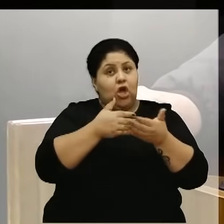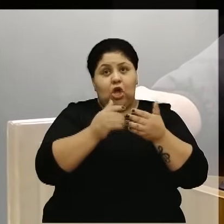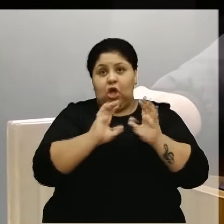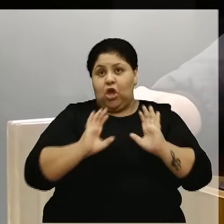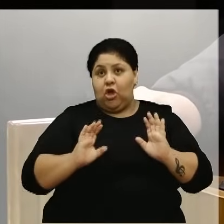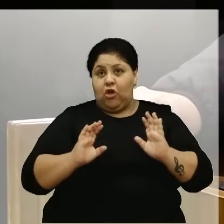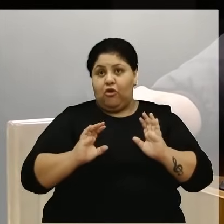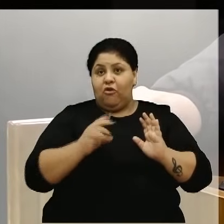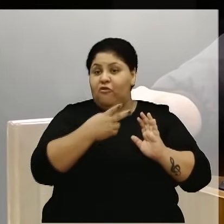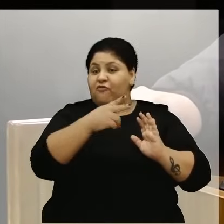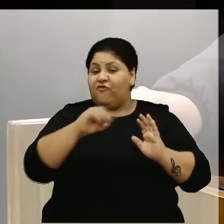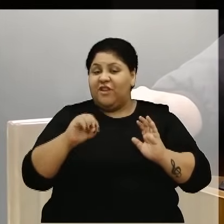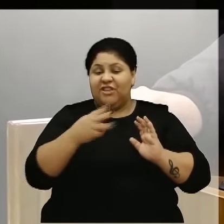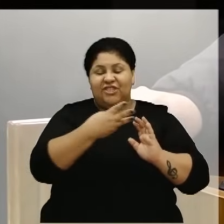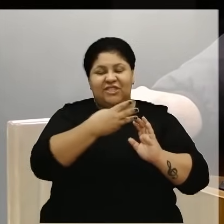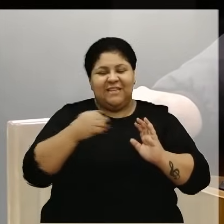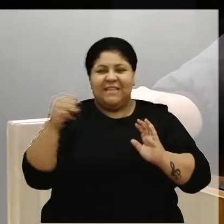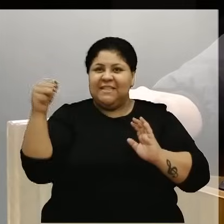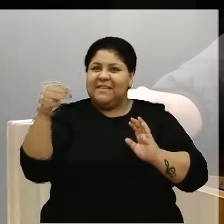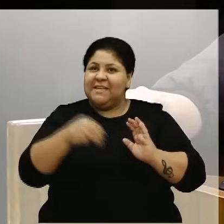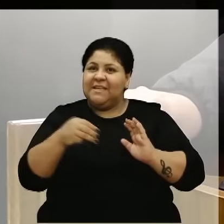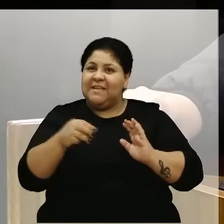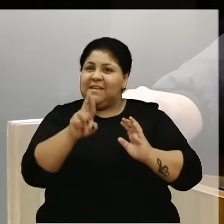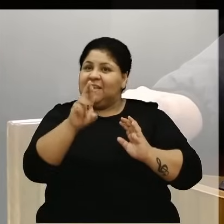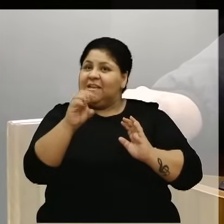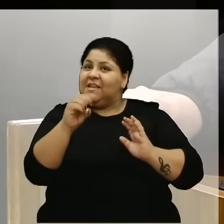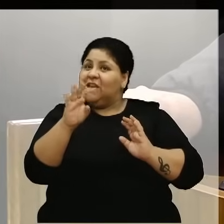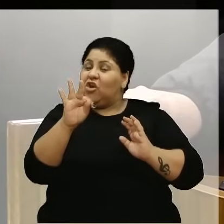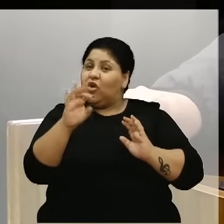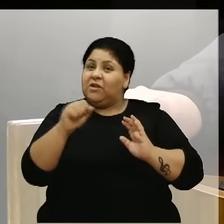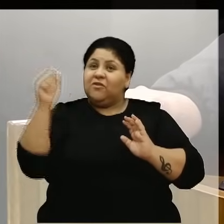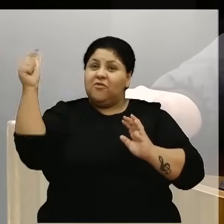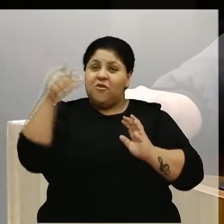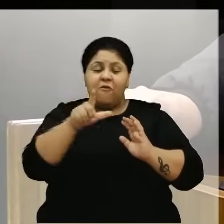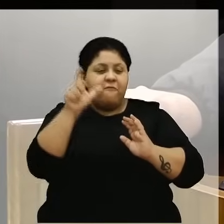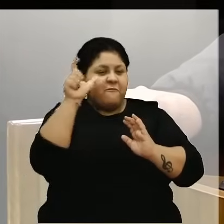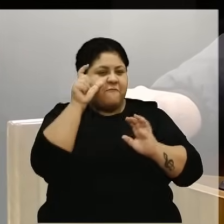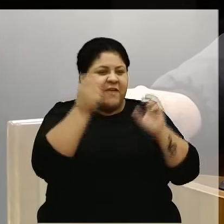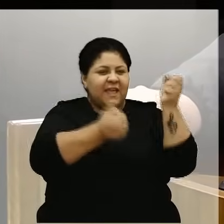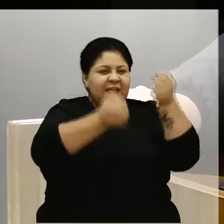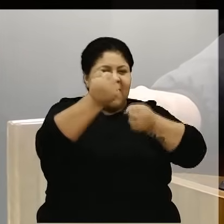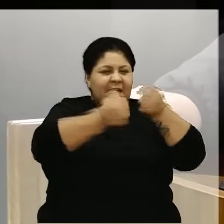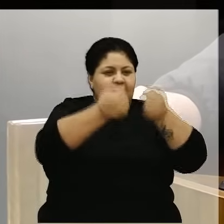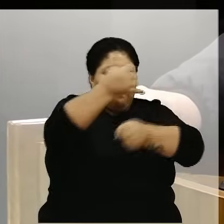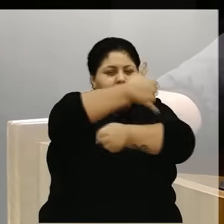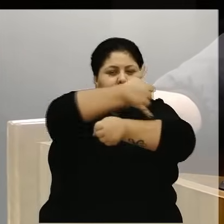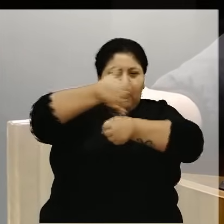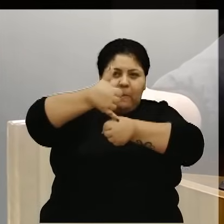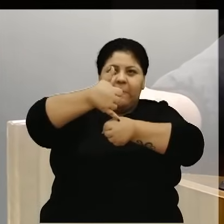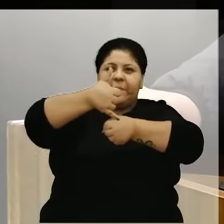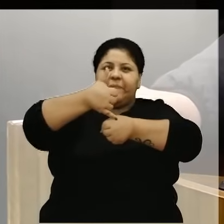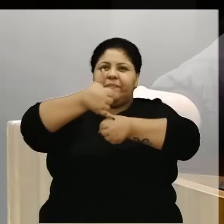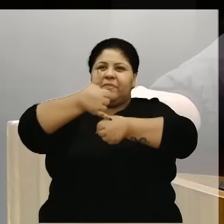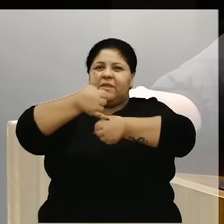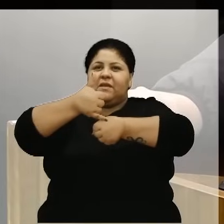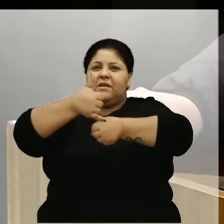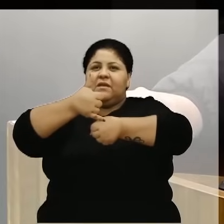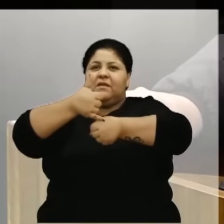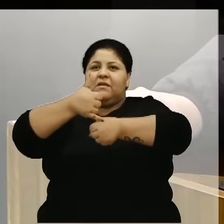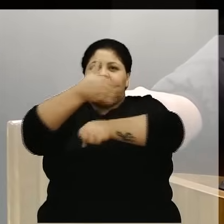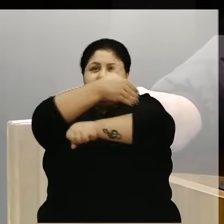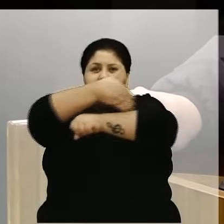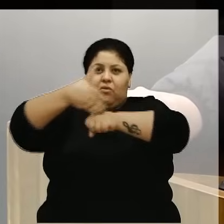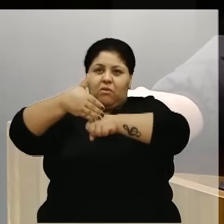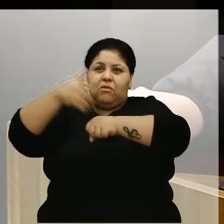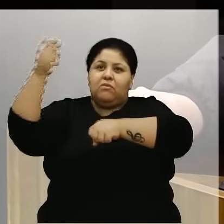minutos na Rota do Sol, vão ver a quantidade de veículos públicos, de caminhões que estão passando, mesmo que a Rota do Sol tenha limitação para esse